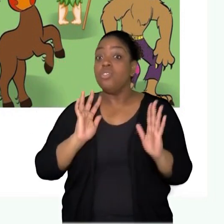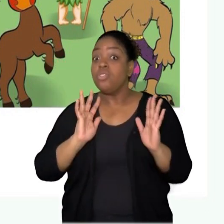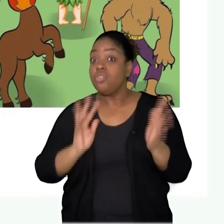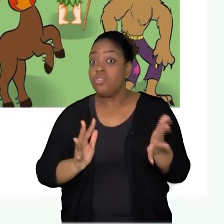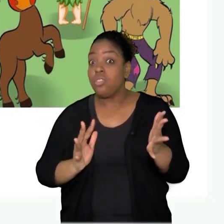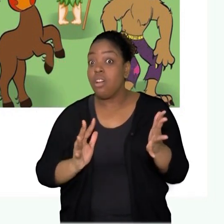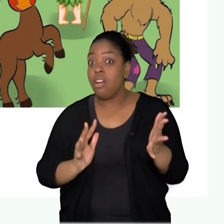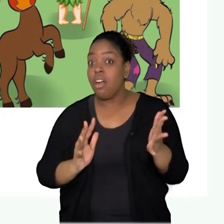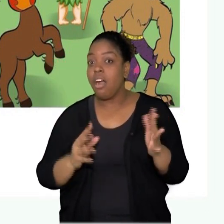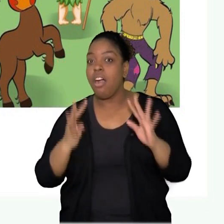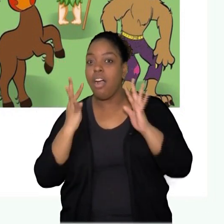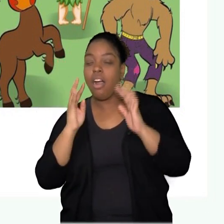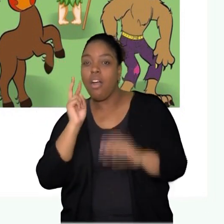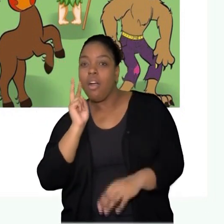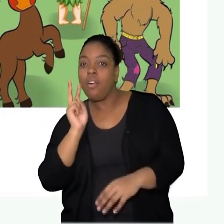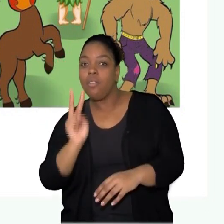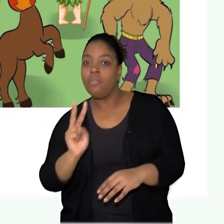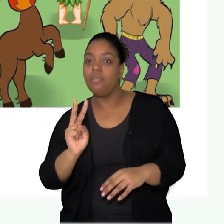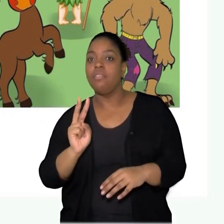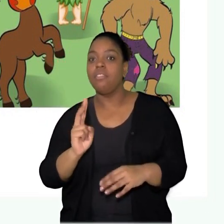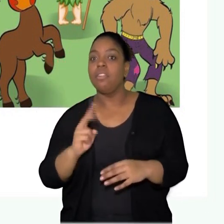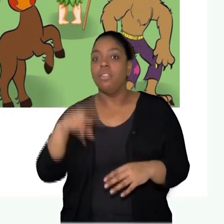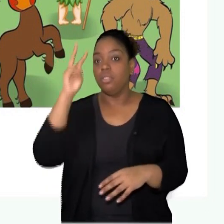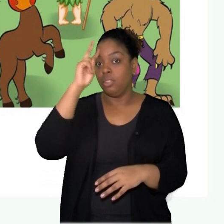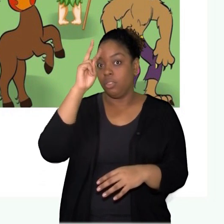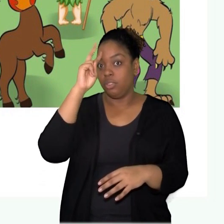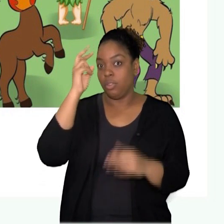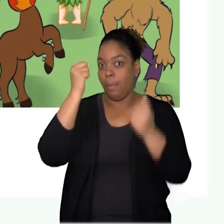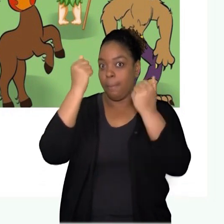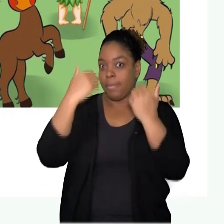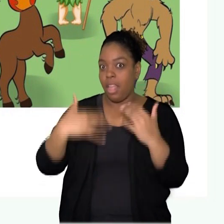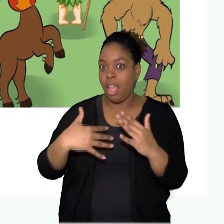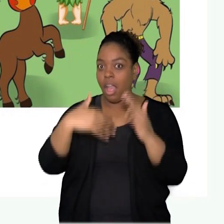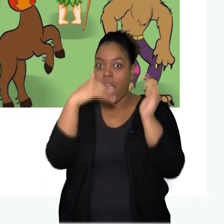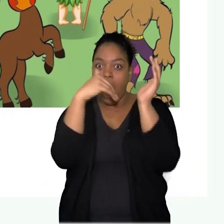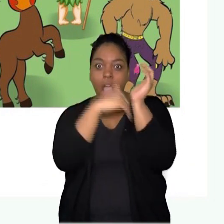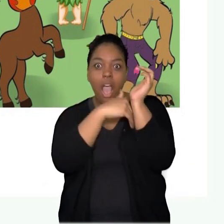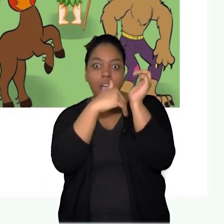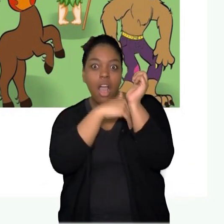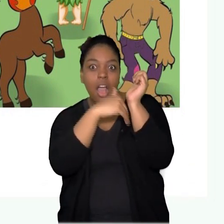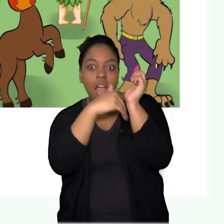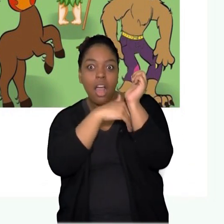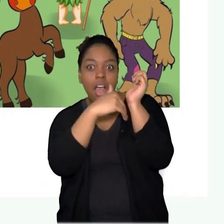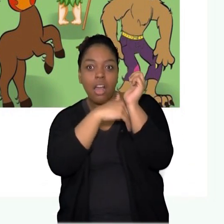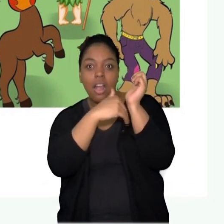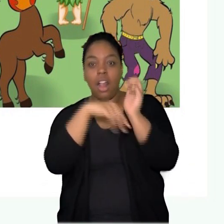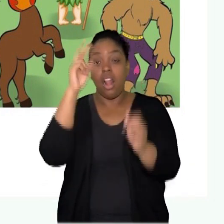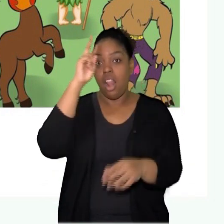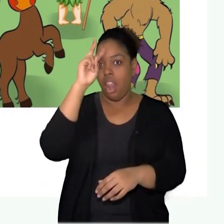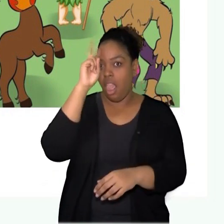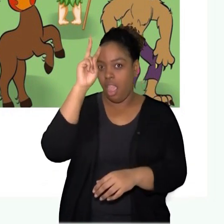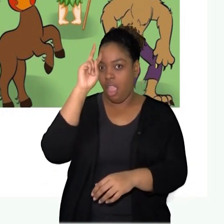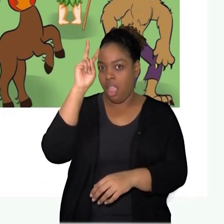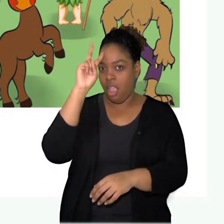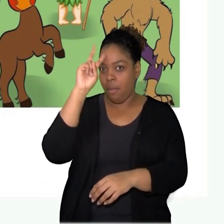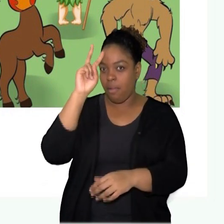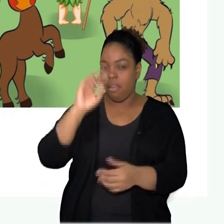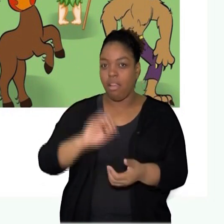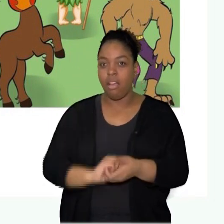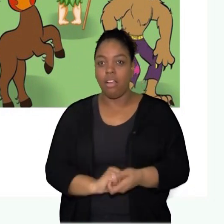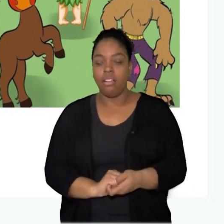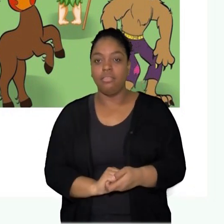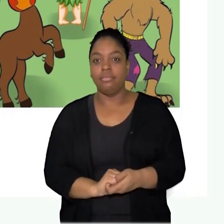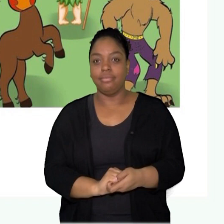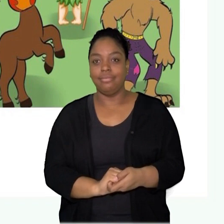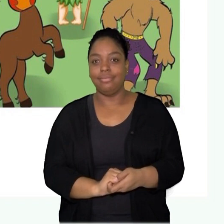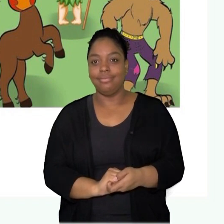tenta explicar acontecimentos misteriosos? Lembra de alguma dessas histórias?